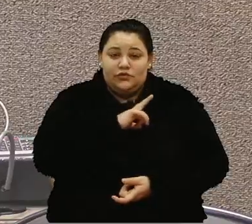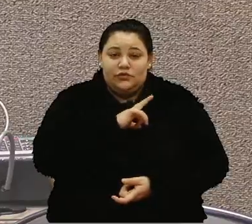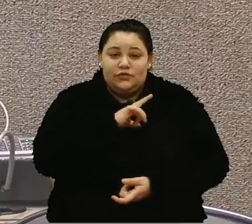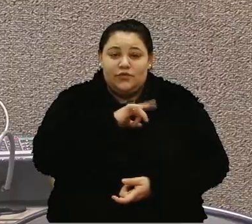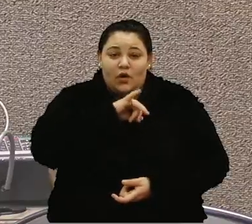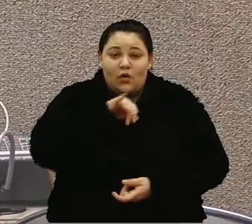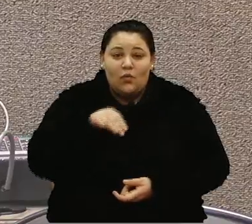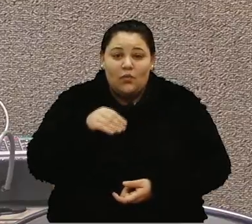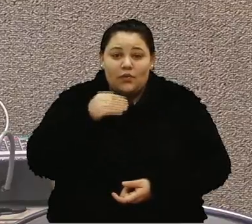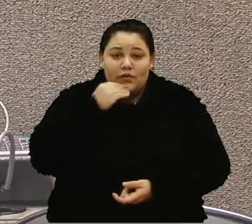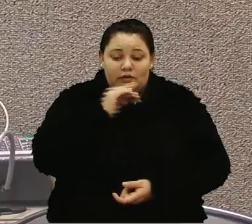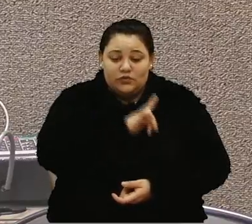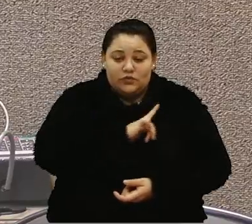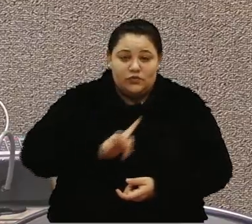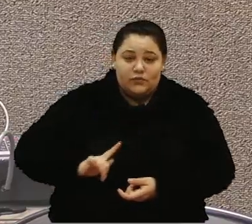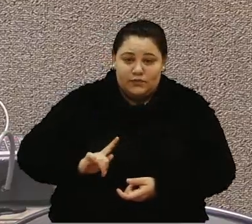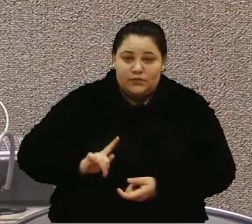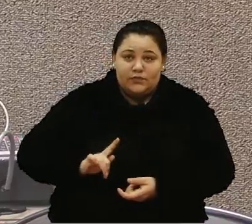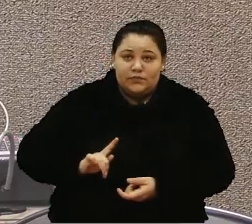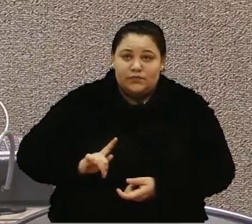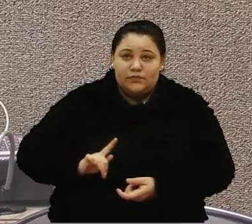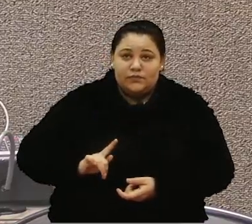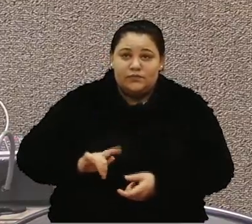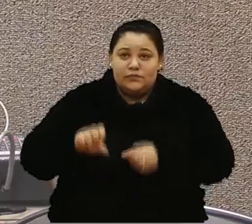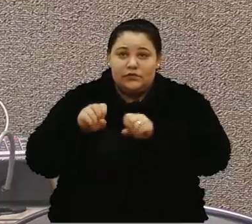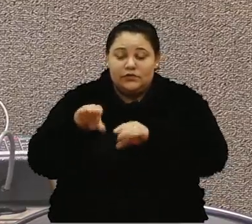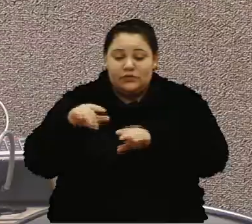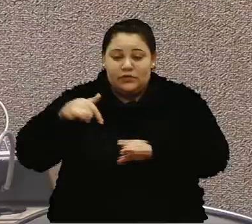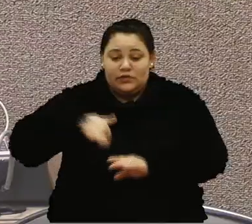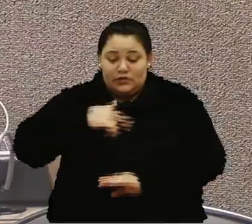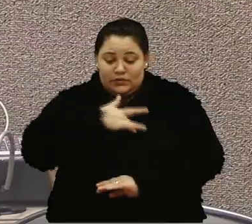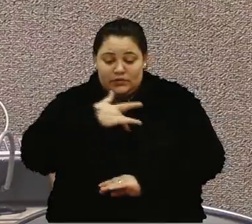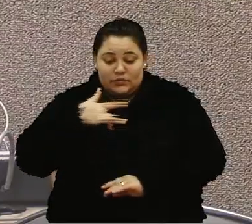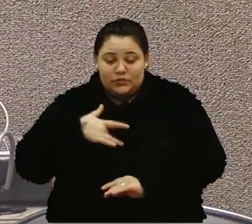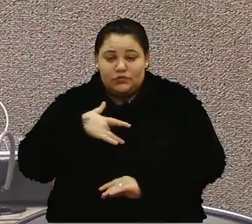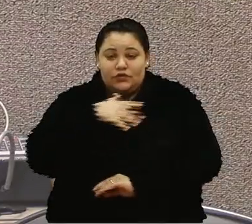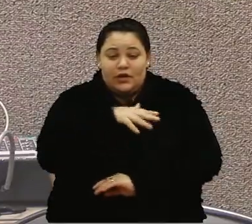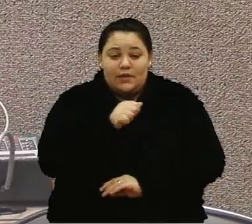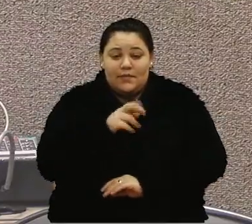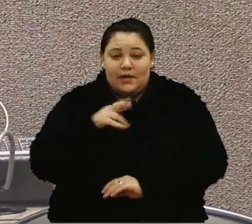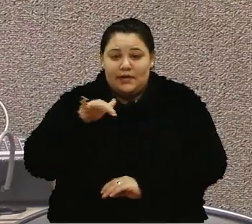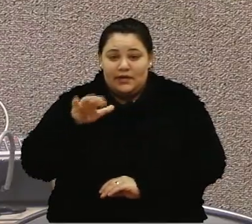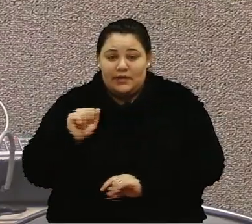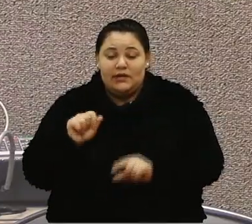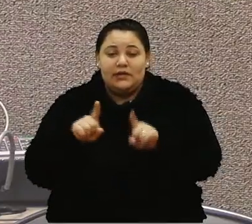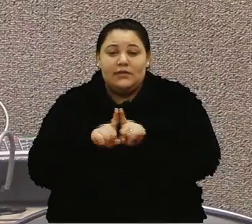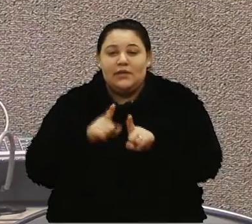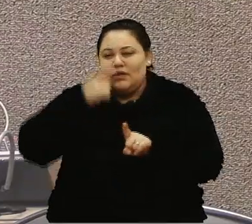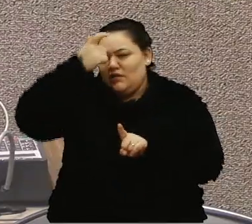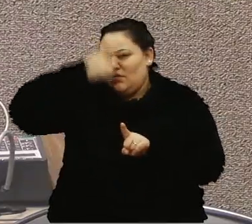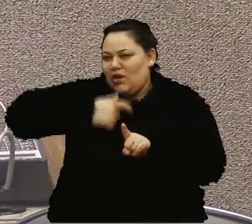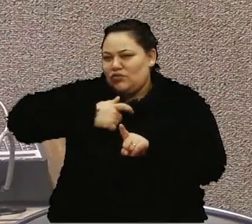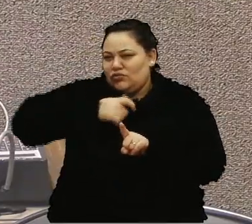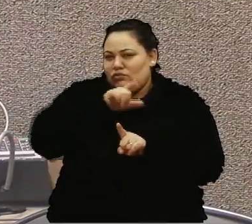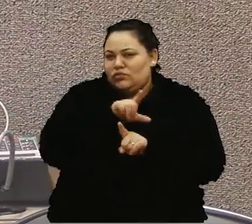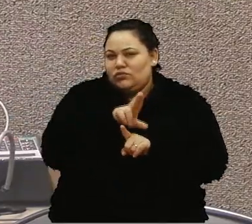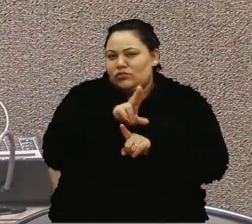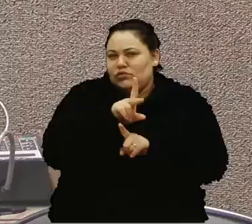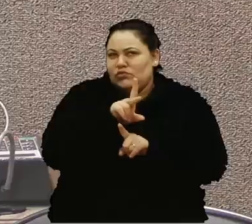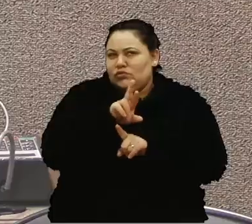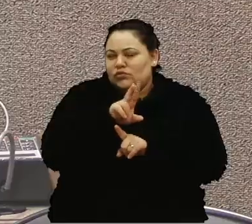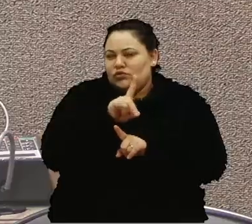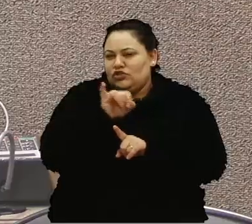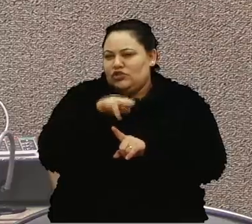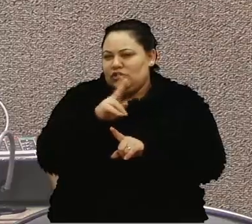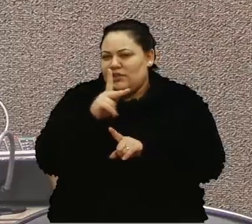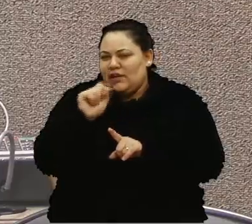Sartori, ser secretário de Educação, na Educação estava eu, na Saúde a Maria do Rosário Antoniassi e acho que a Lurdinha na FAS,